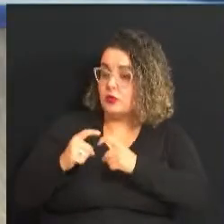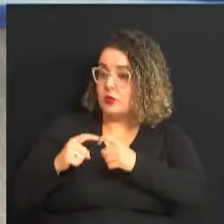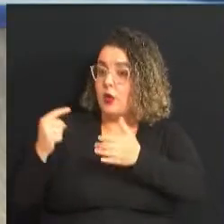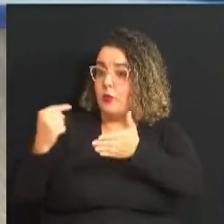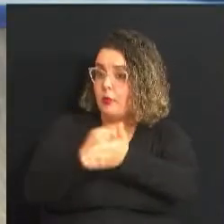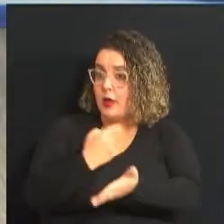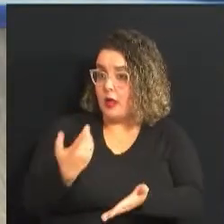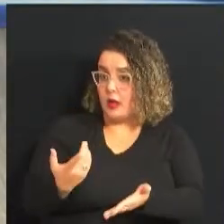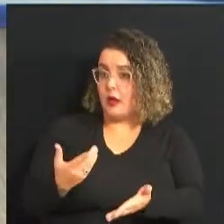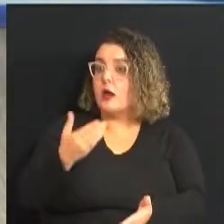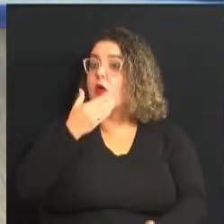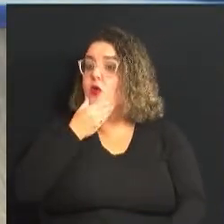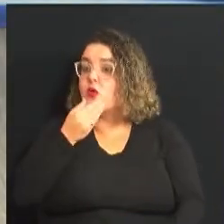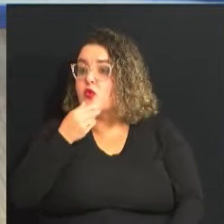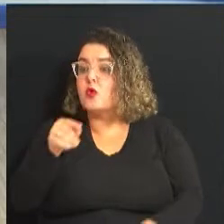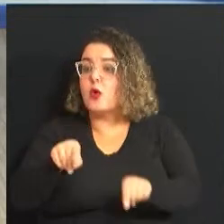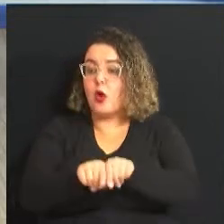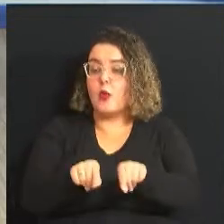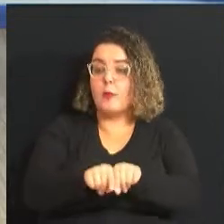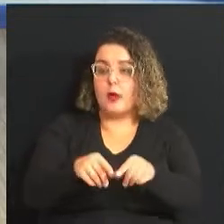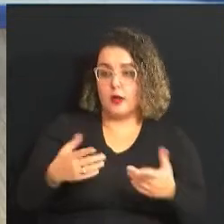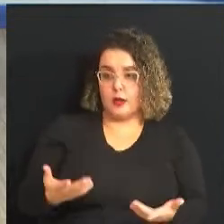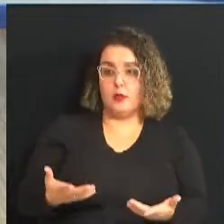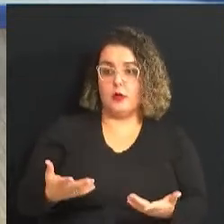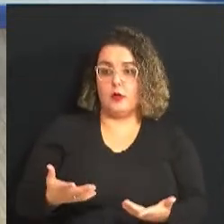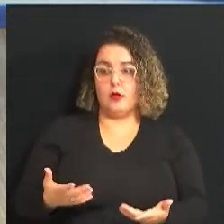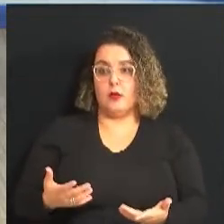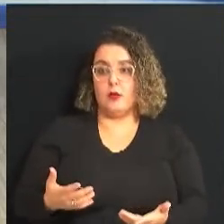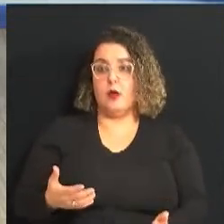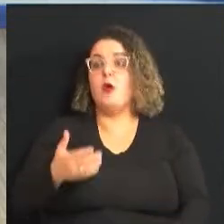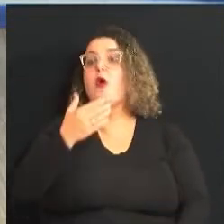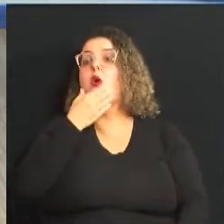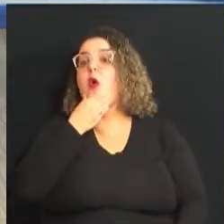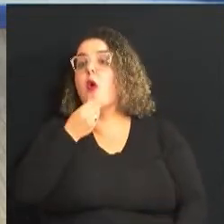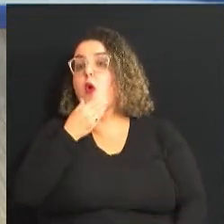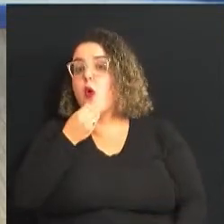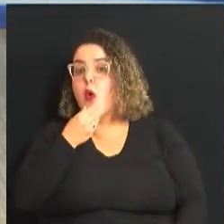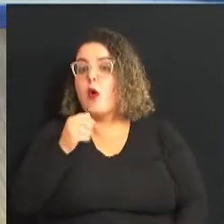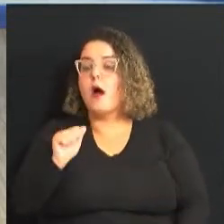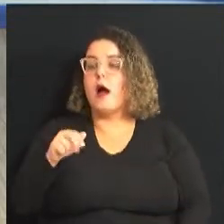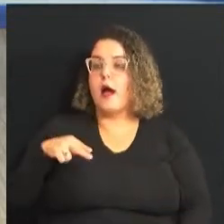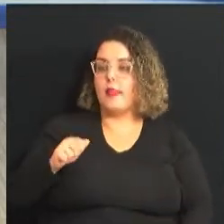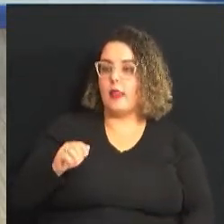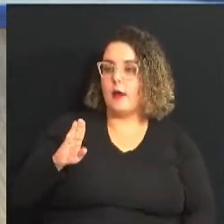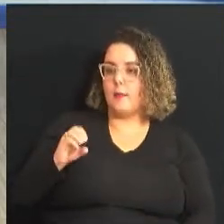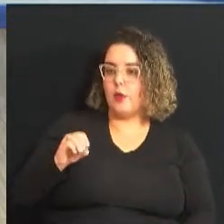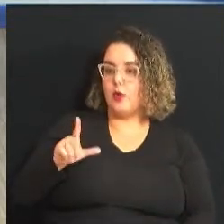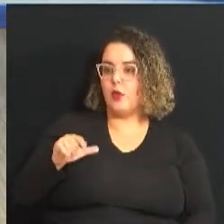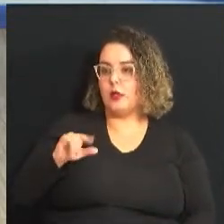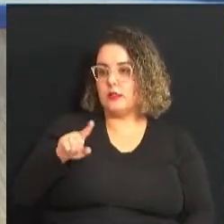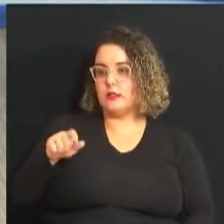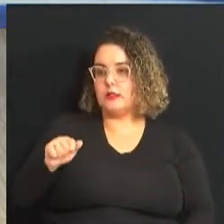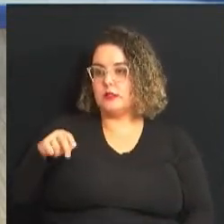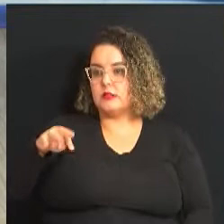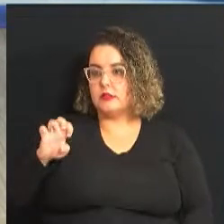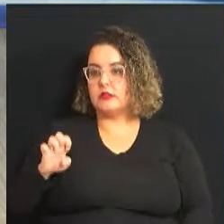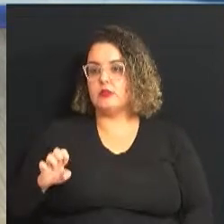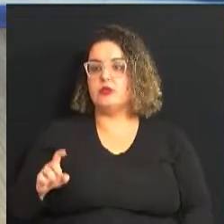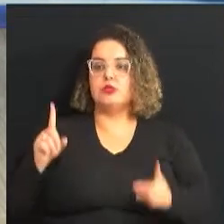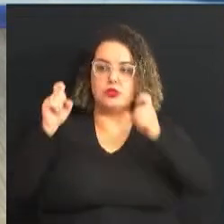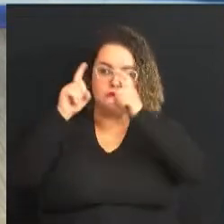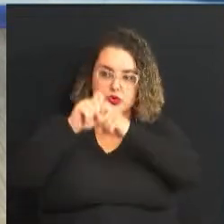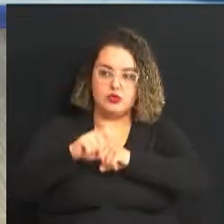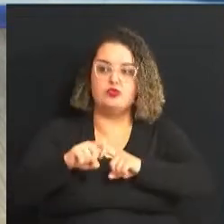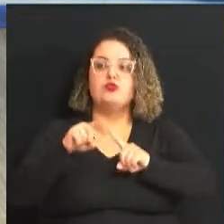alguns homens aqui, olha só. Homens que tomam anabolizante tem dificuldades para ser pai, o